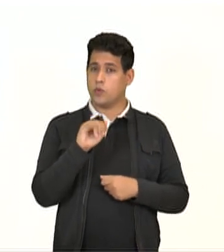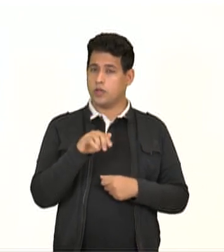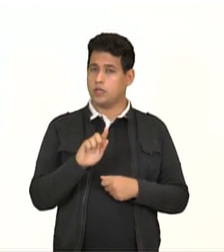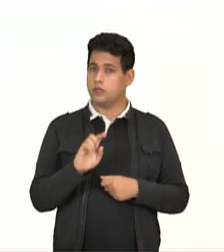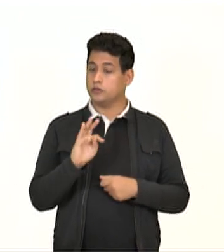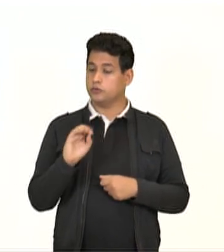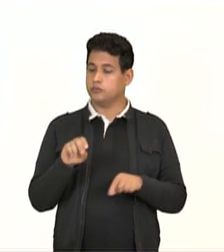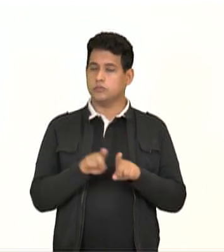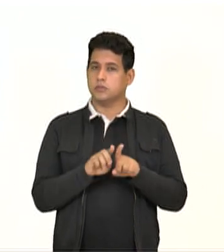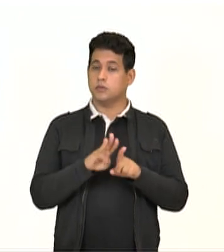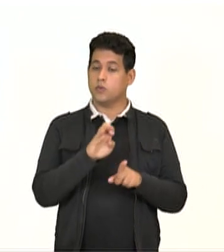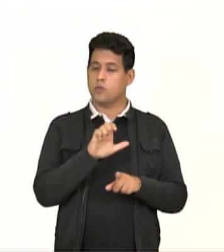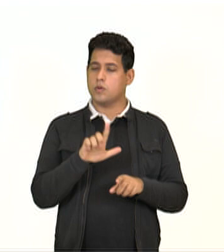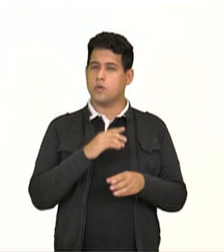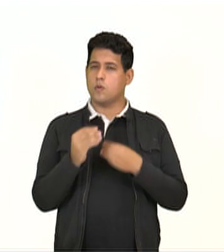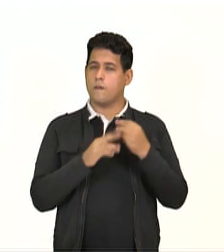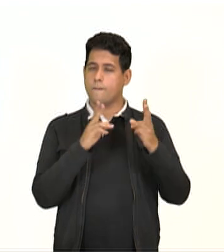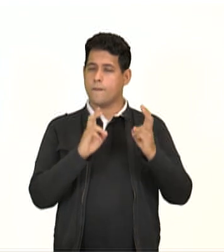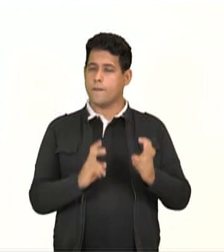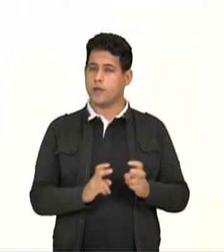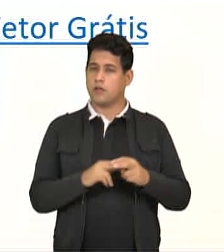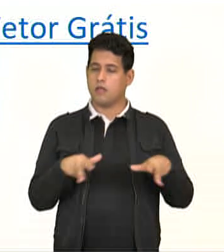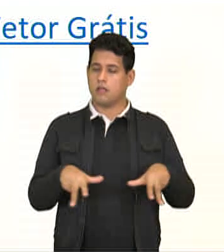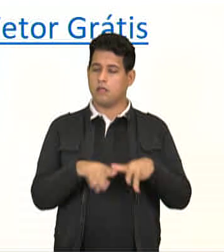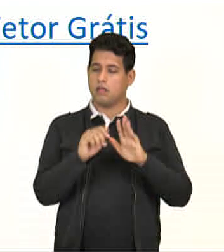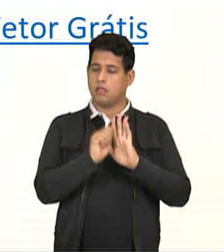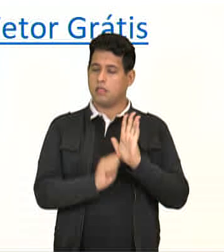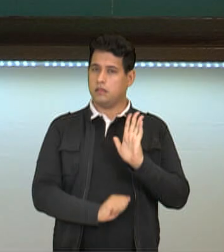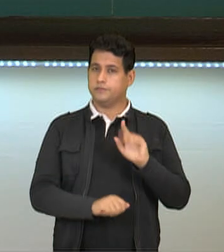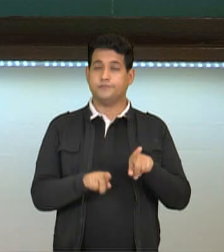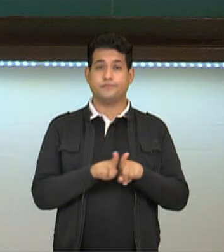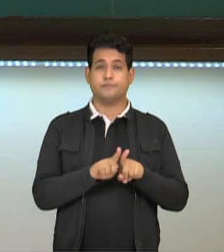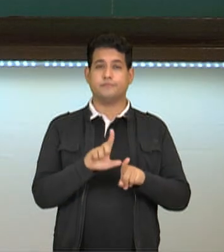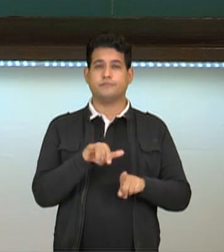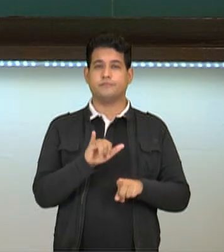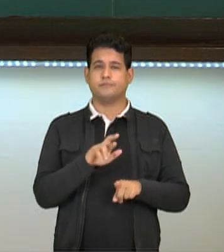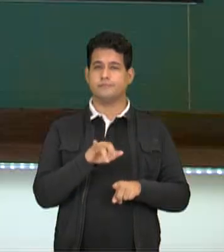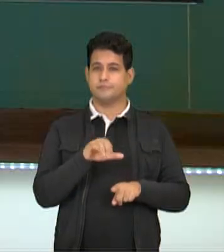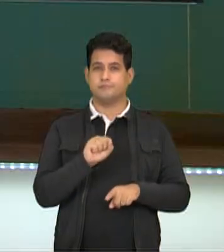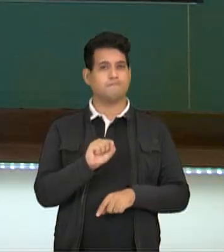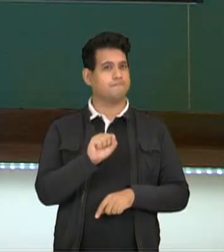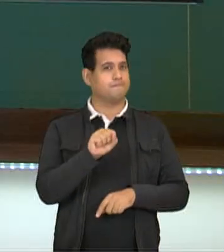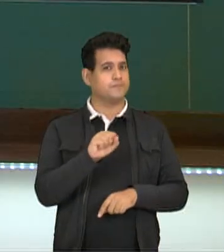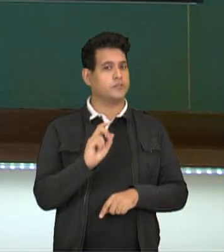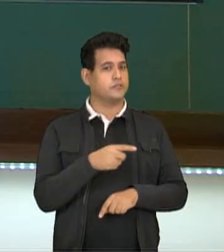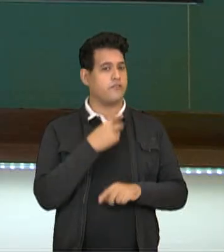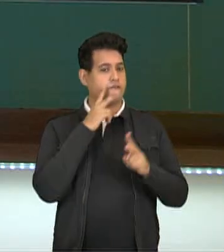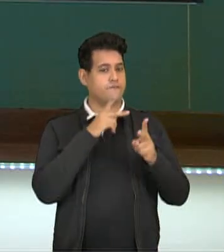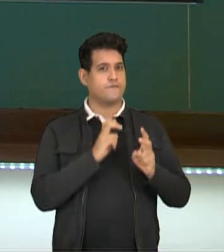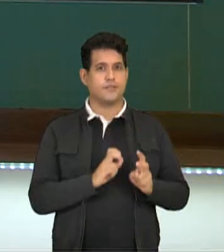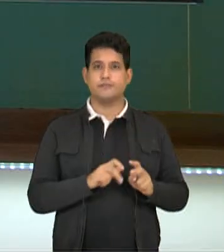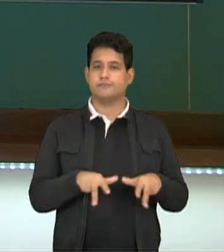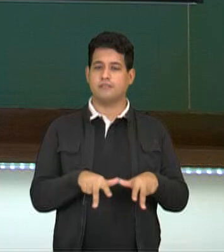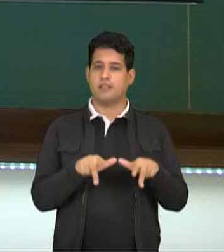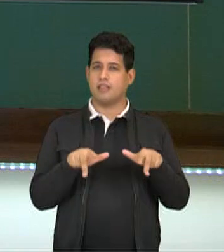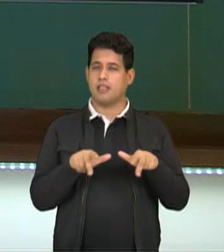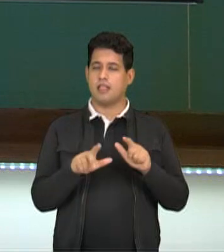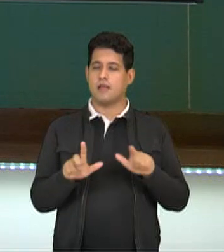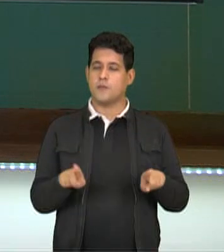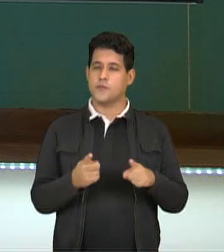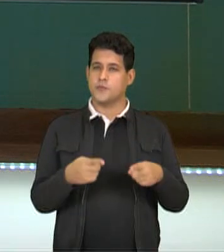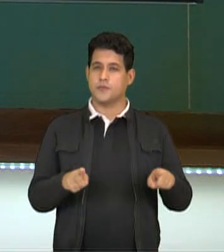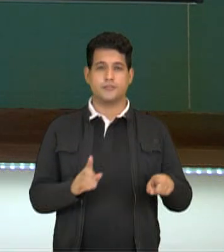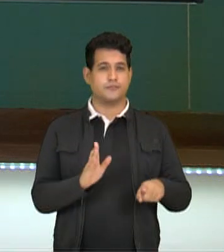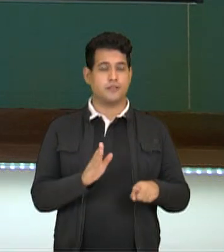will e como identificar o gênero textual lyrics. Sim, nós vimos o gênero textual letra de